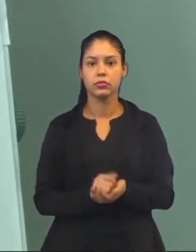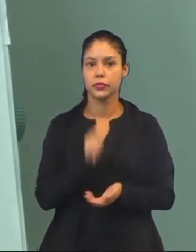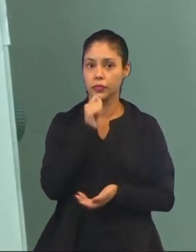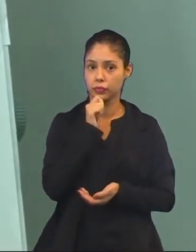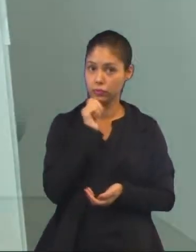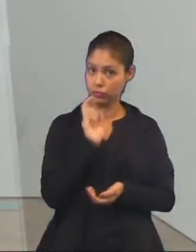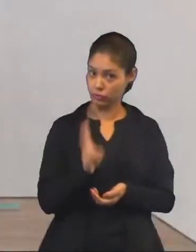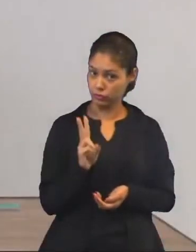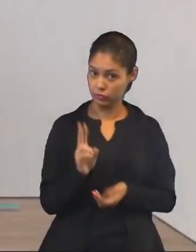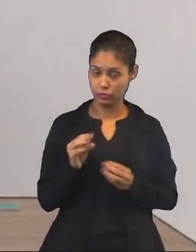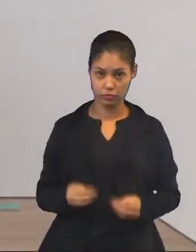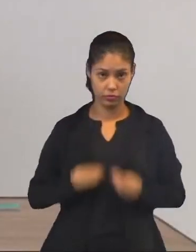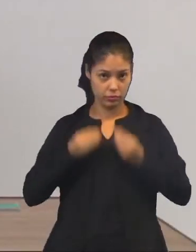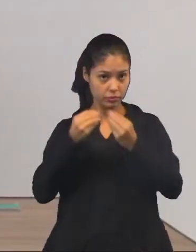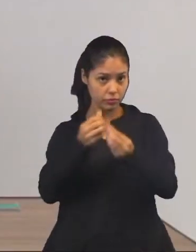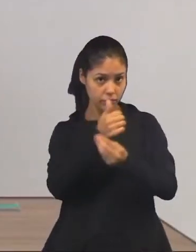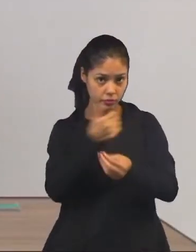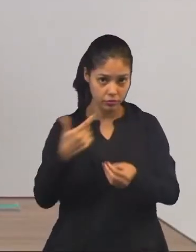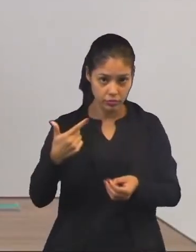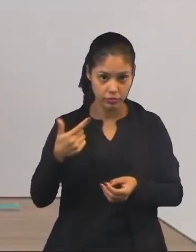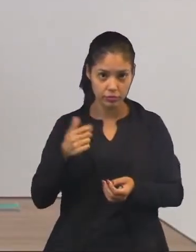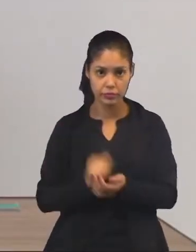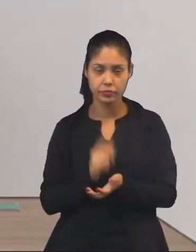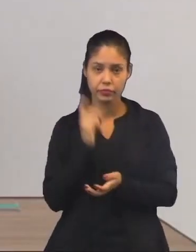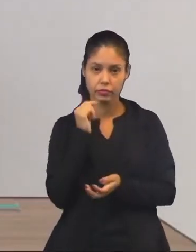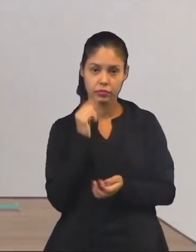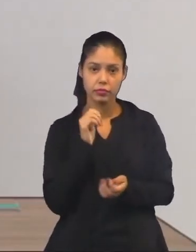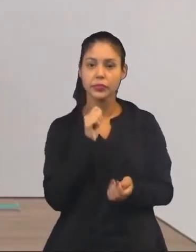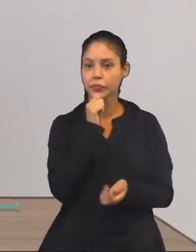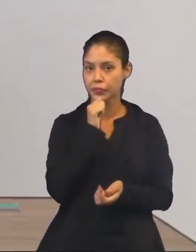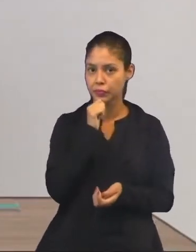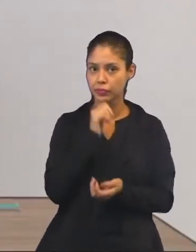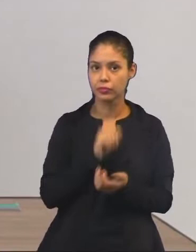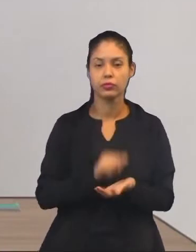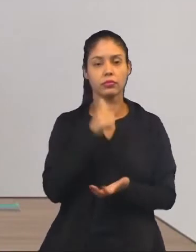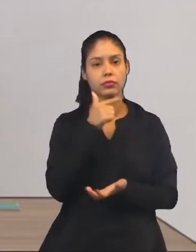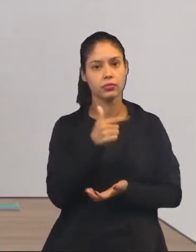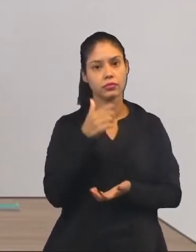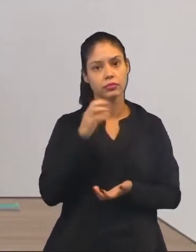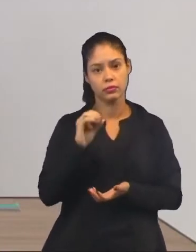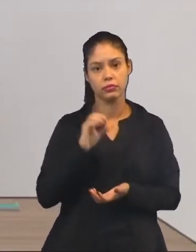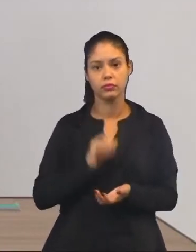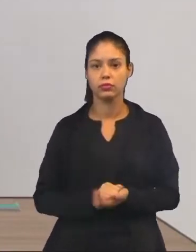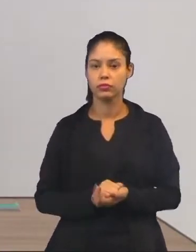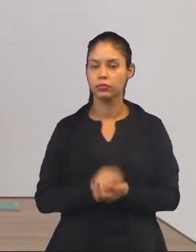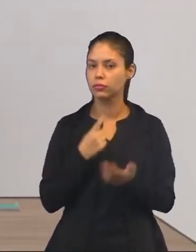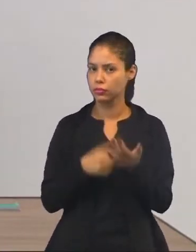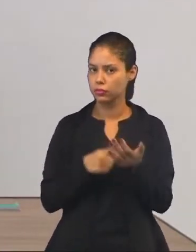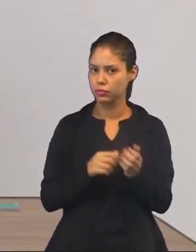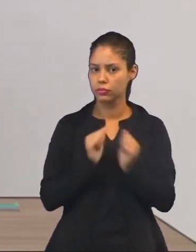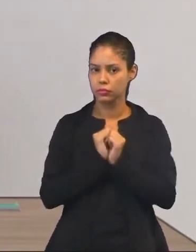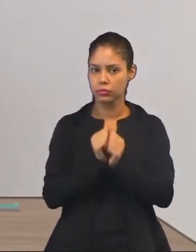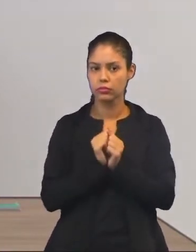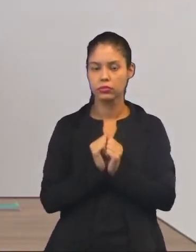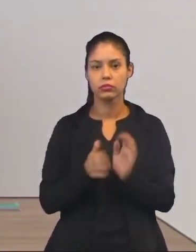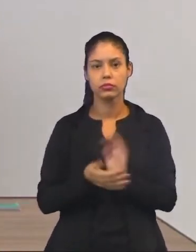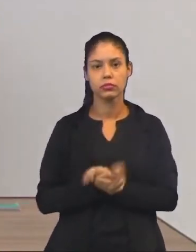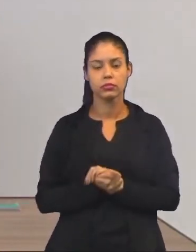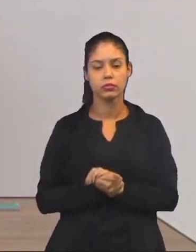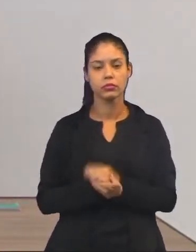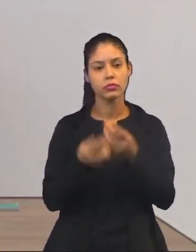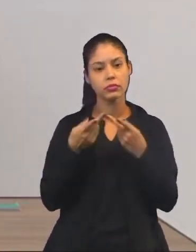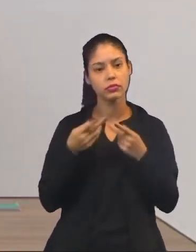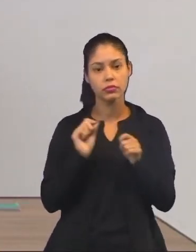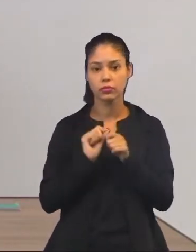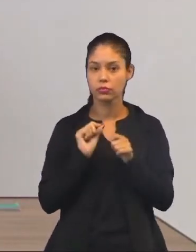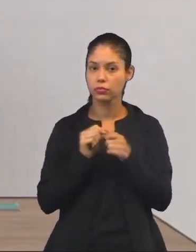ficou, mesmo depois de entregar para sua prima 12 lápis, ela ainda ficou com 20 lápis. Concordam comigo? Agora eu quero te convidar a